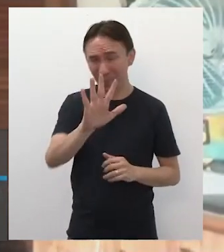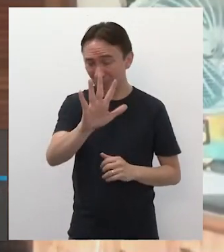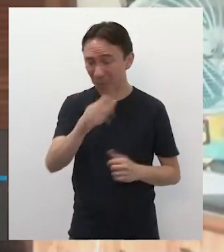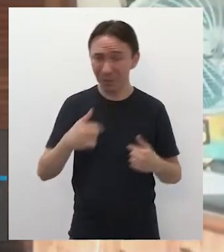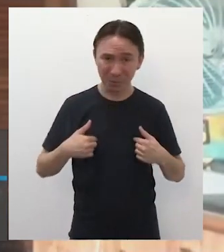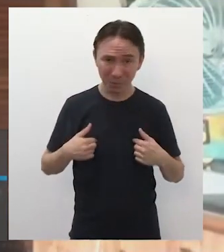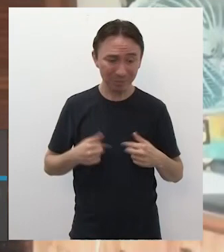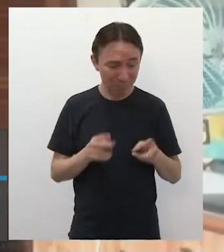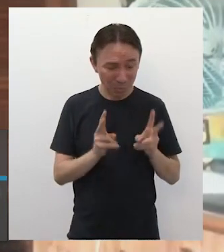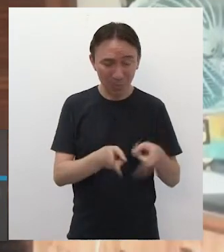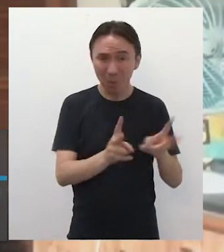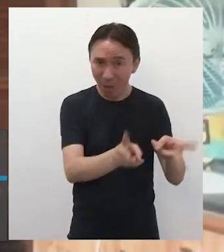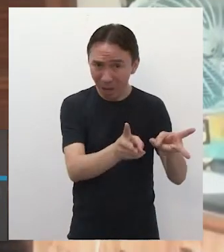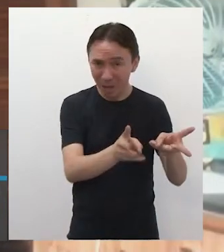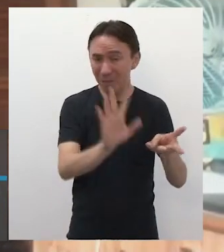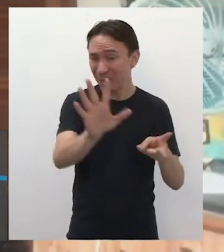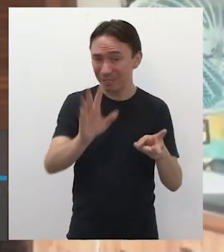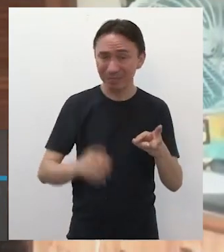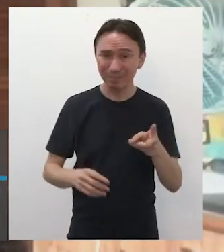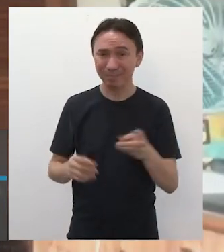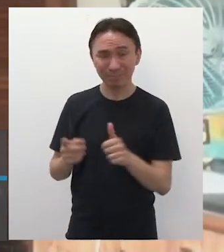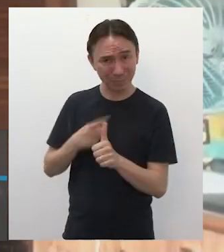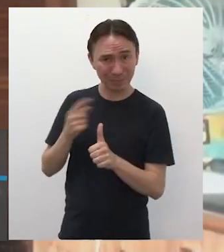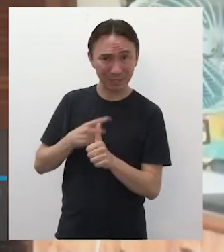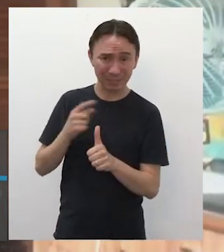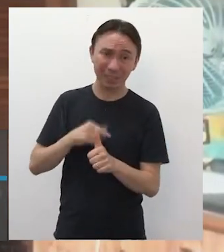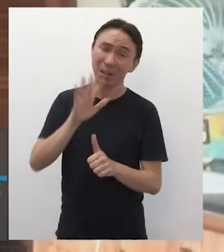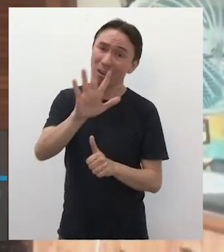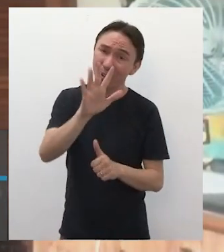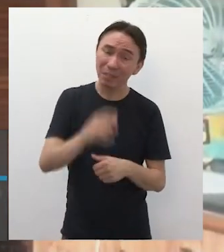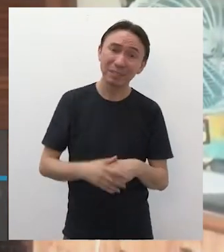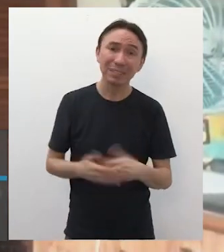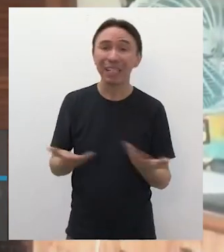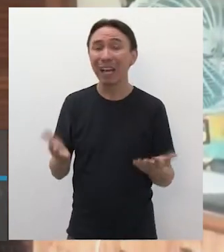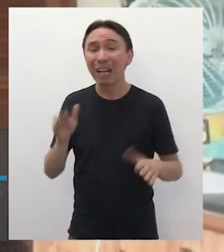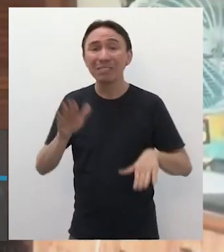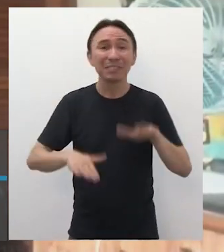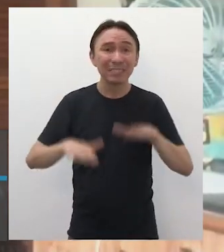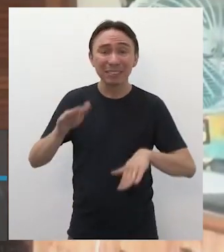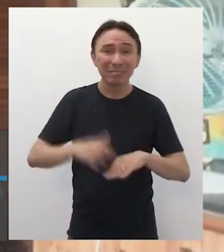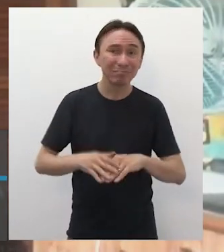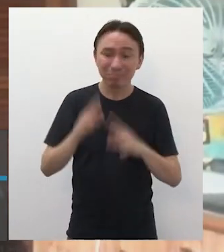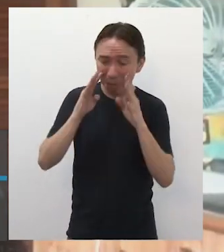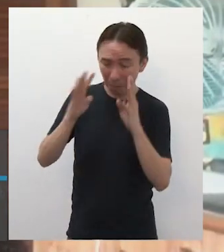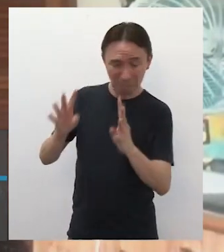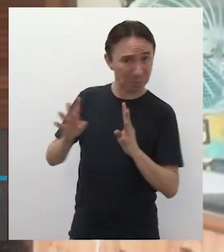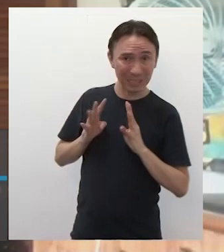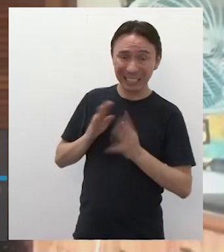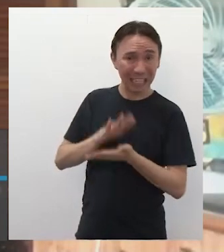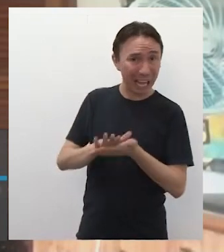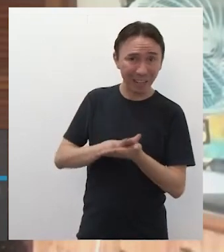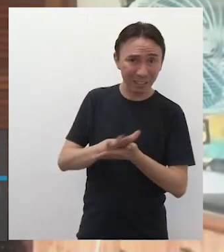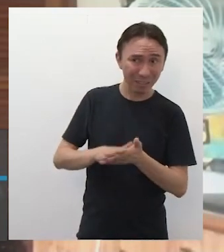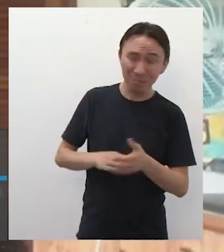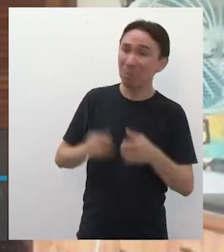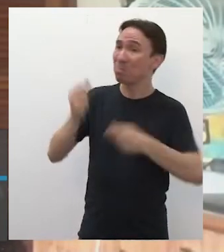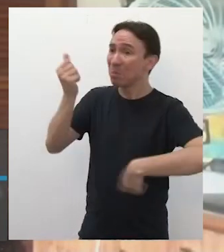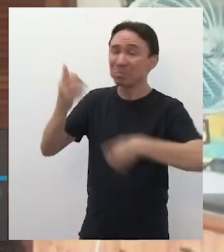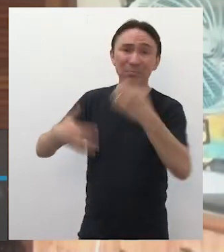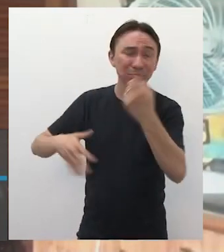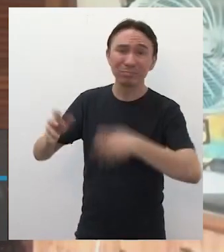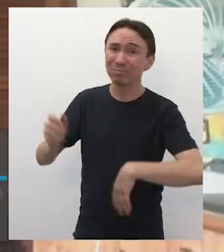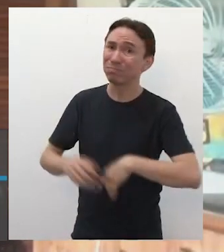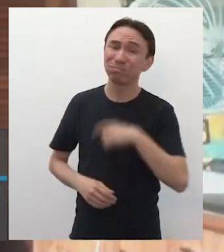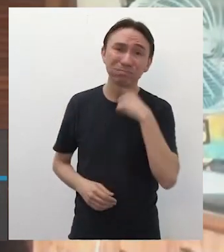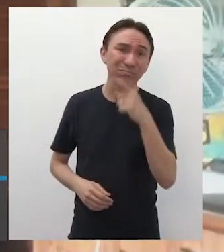continuar, eu gostaria de pontuar que é difícil a gente falar quando a pessoa não está prestando atenção. Né? Então, conversar durante a